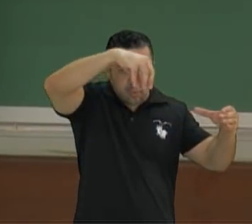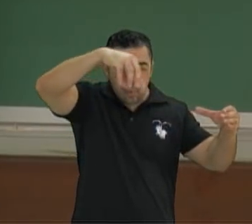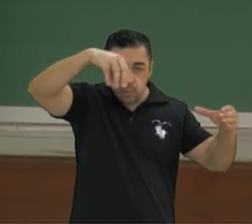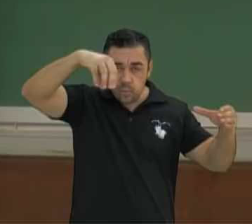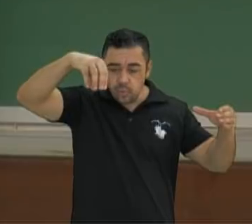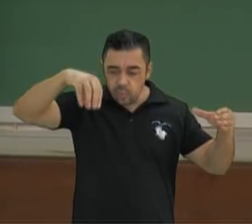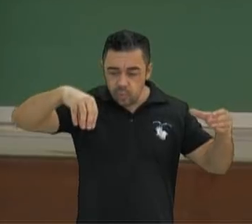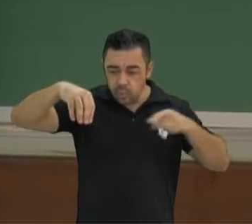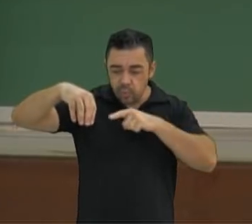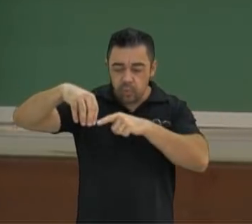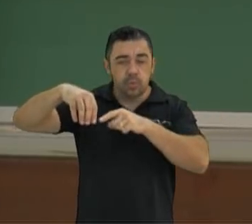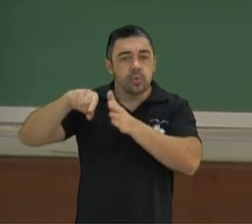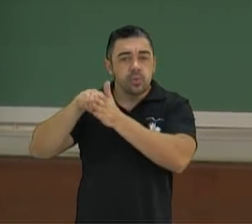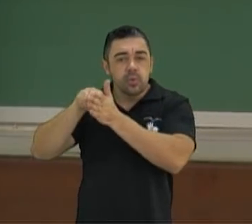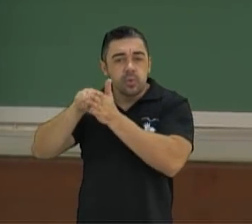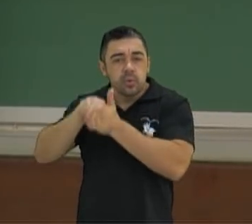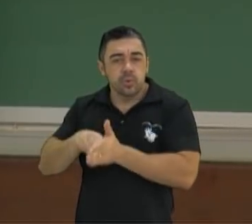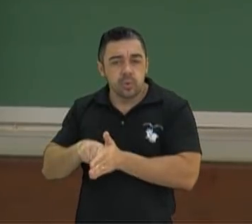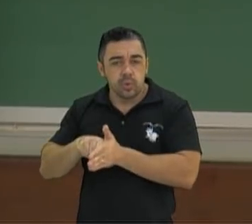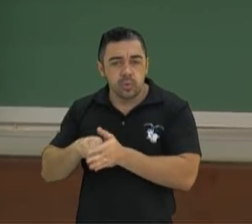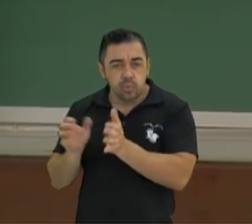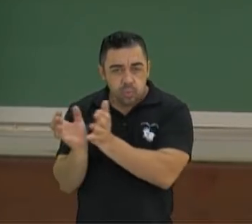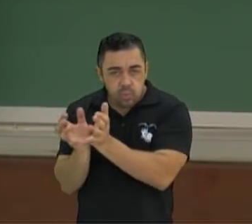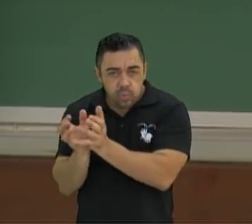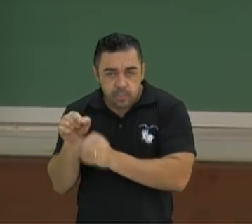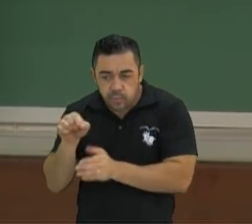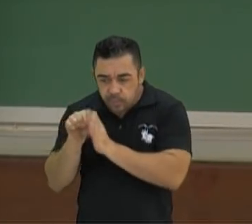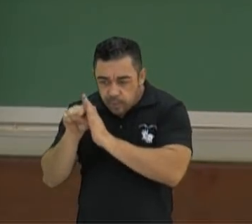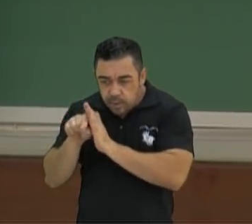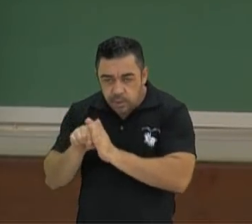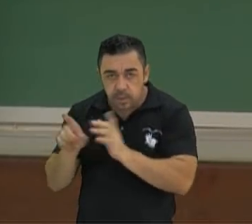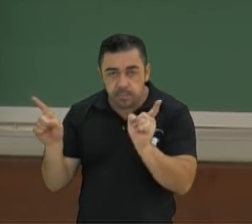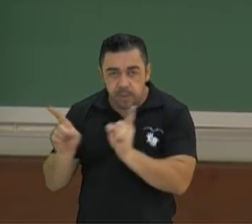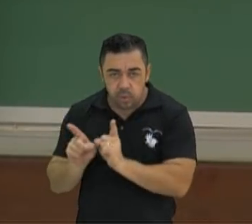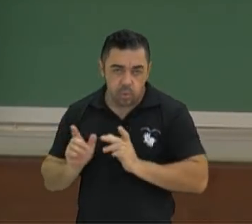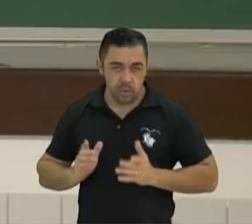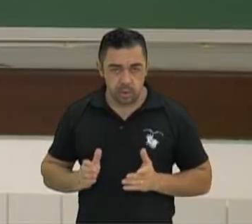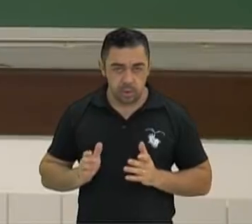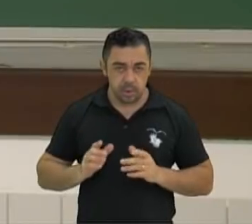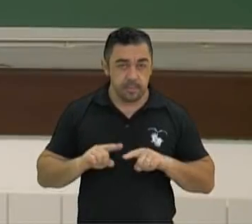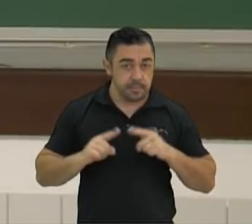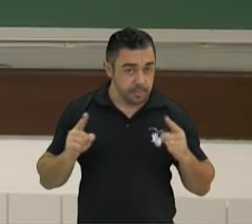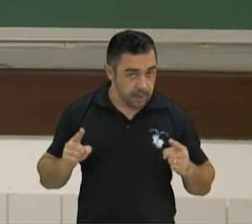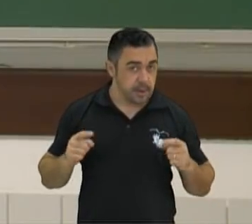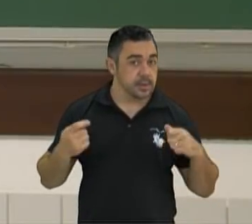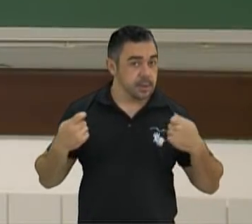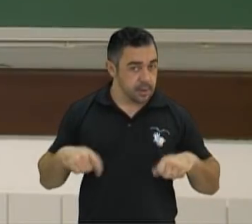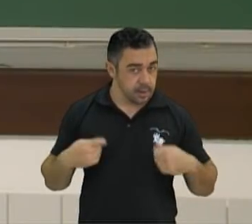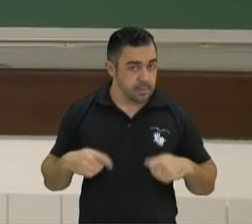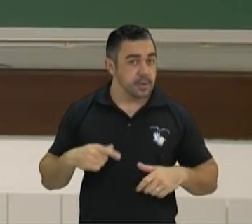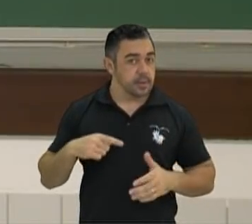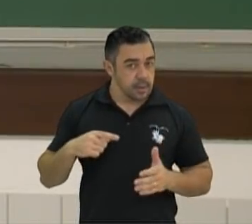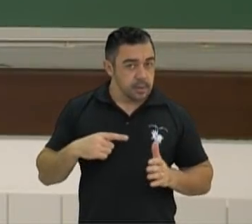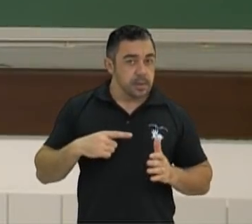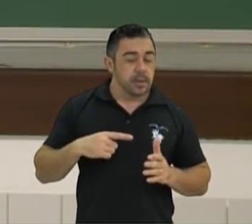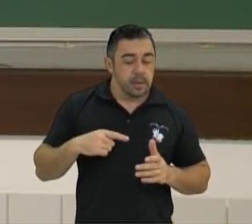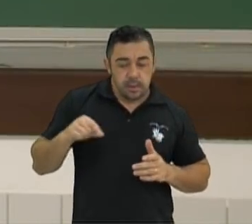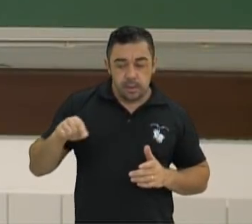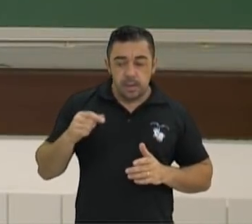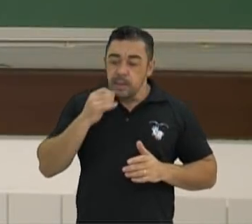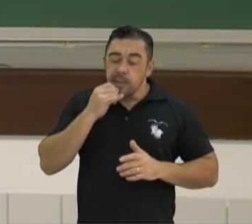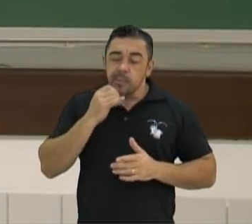pessoas para eu fazer a minha pesquisa. Só que essa amostra, ela tem que ser significativa. Por